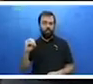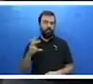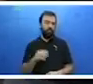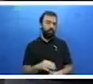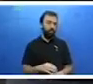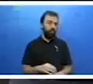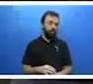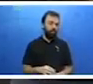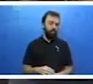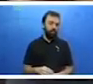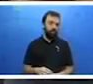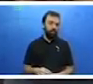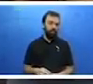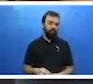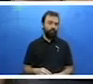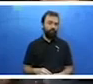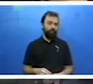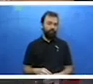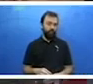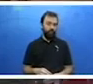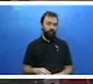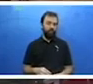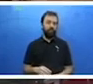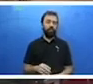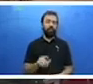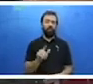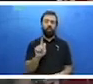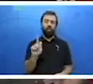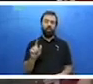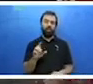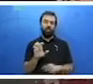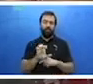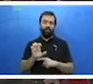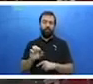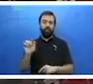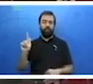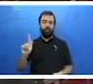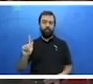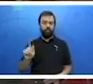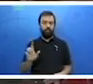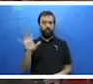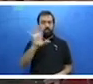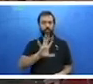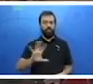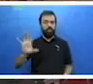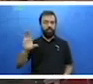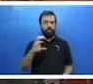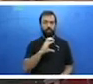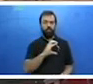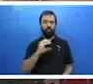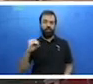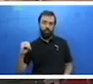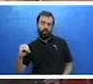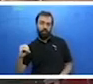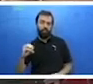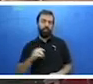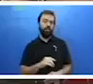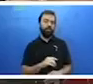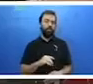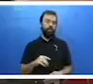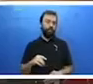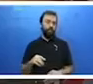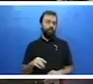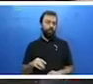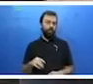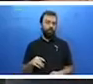localizado. Goiás continua na região Centro-Oeste. Região onde o estado de Tocantins está